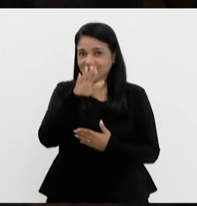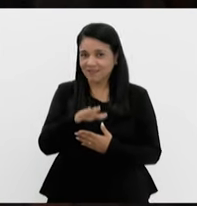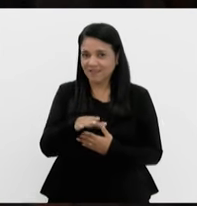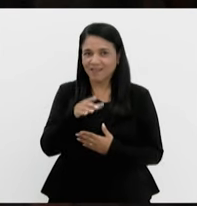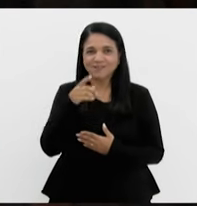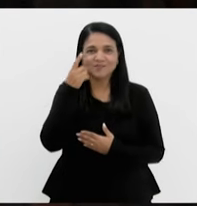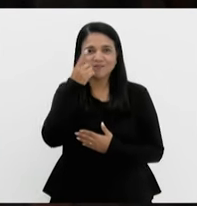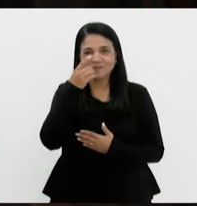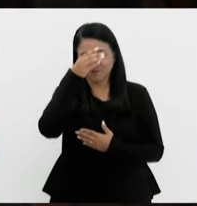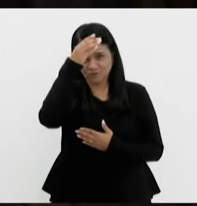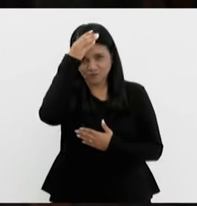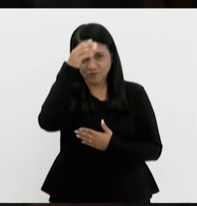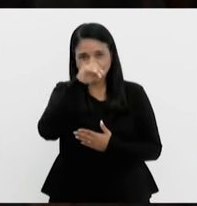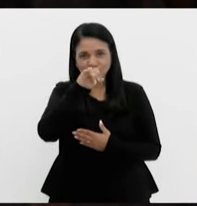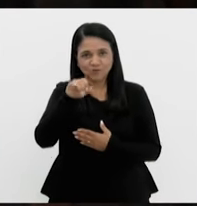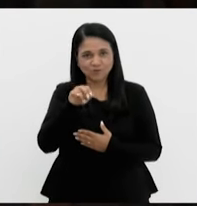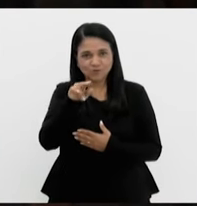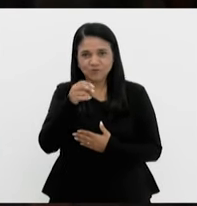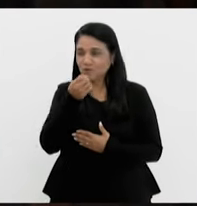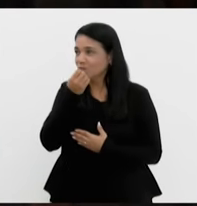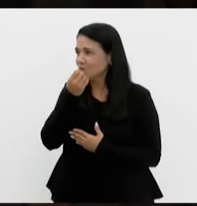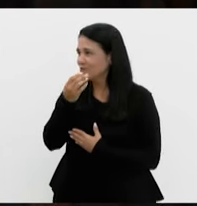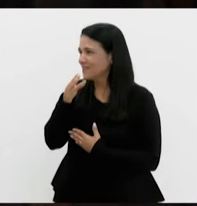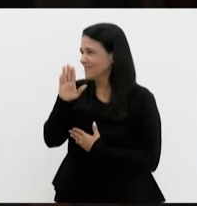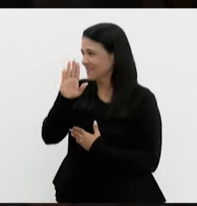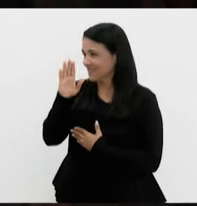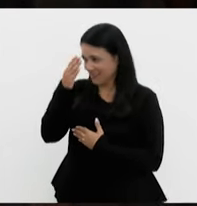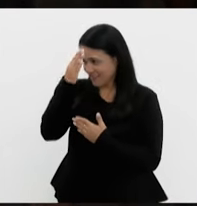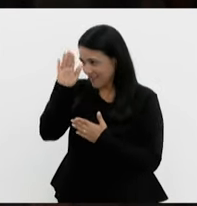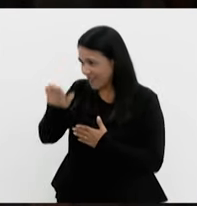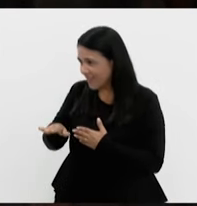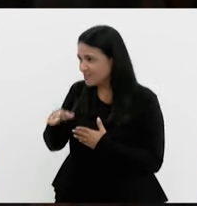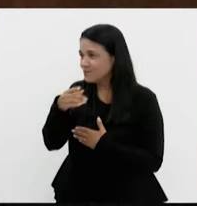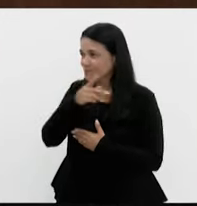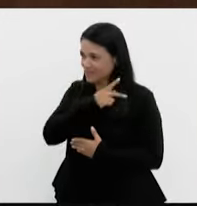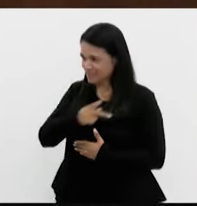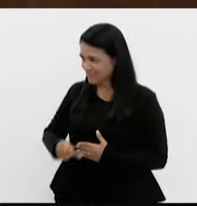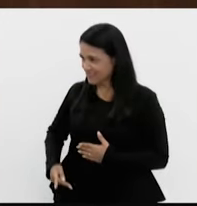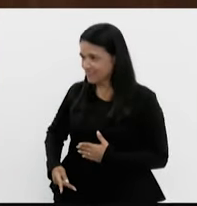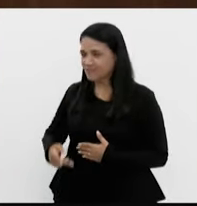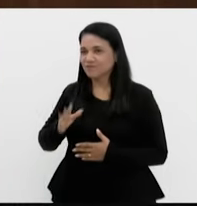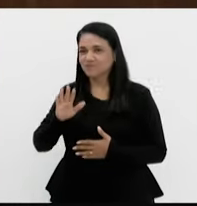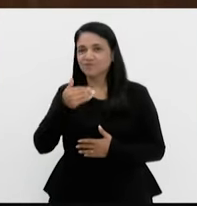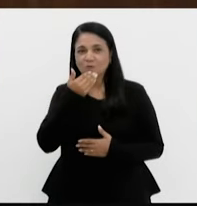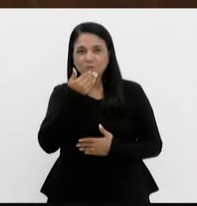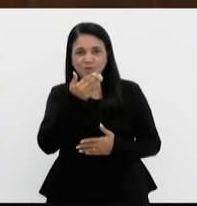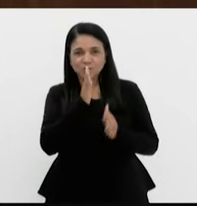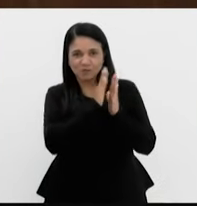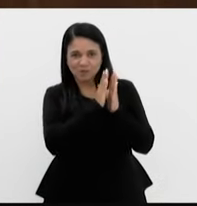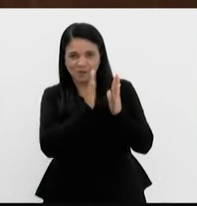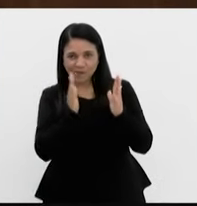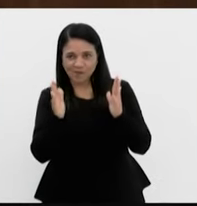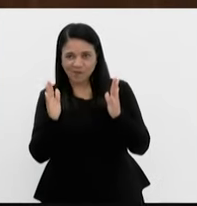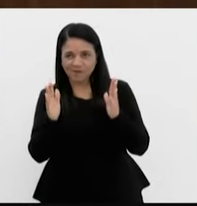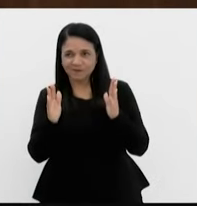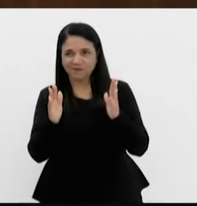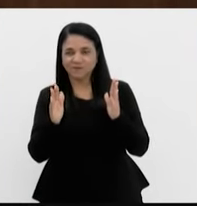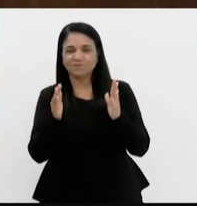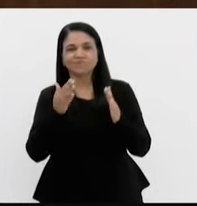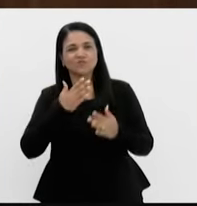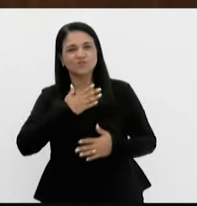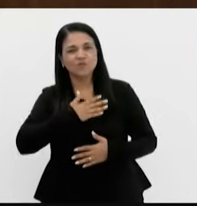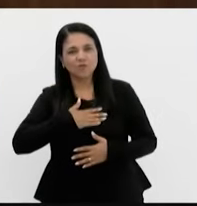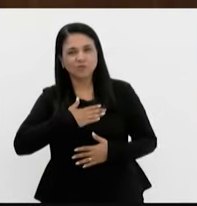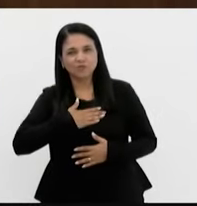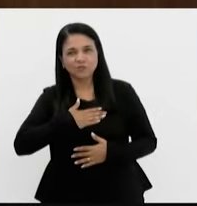Juno Boa tarde Presidente eh já pedindo aí um pela ordem eh eu gostaria de